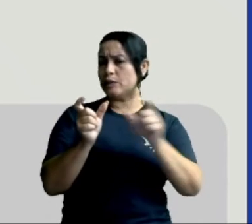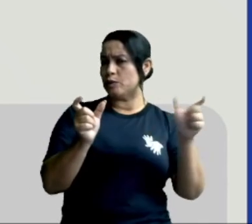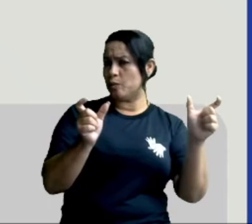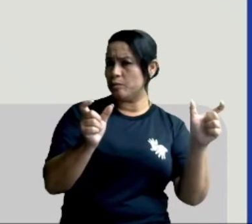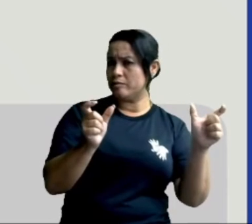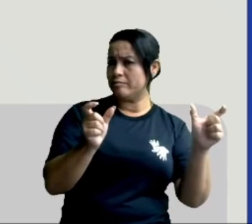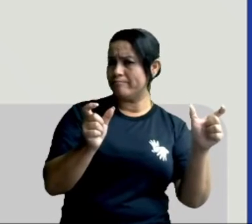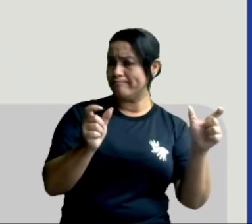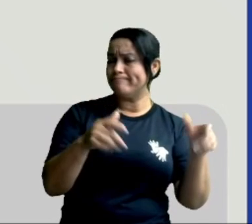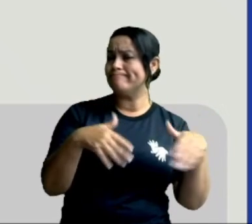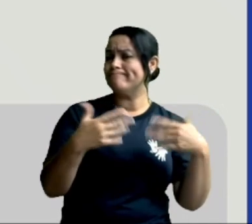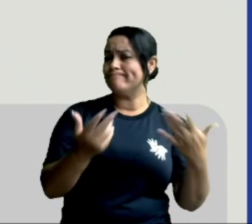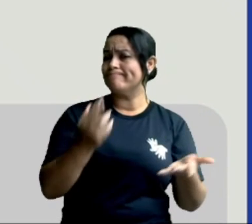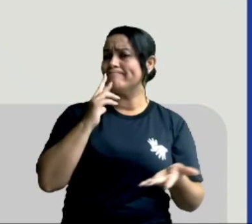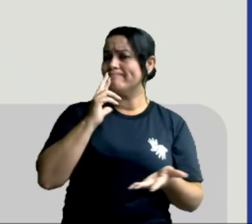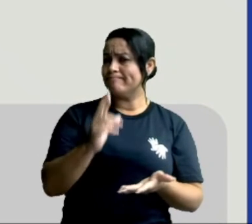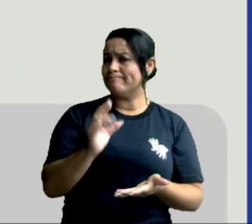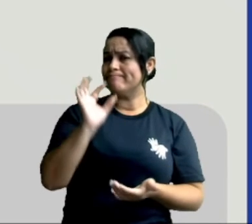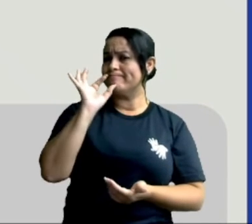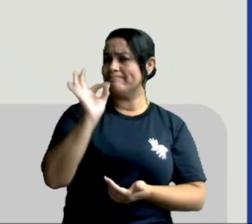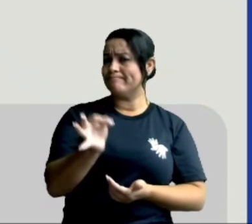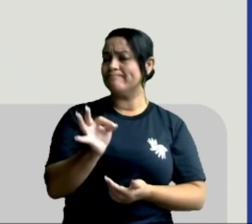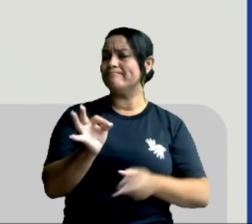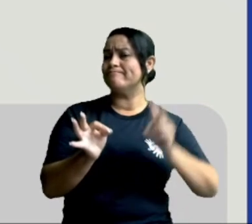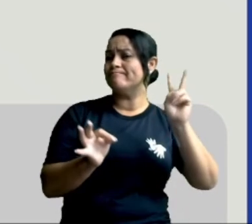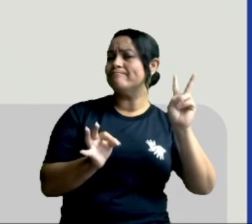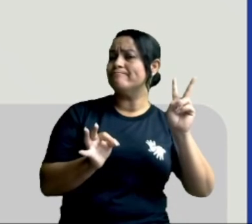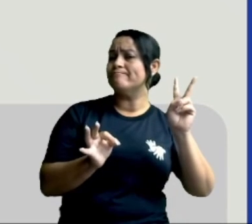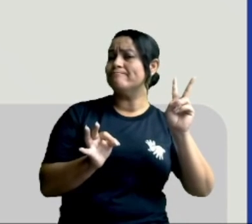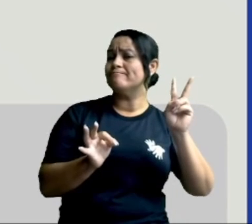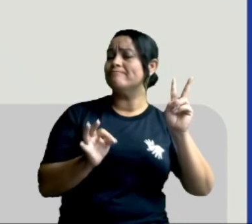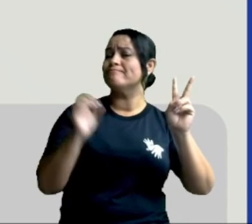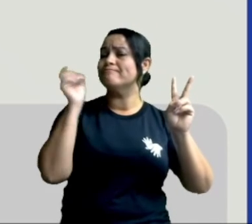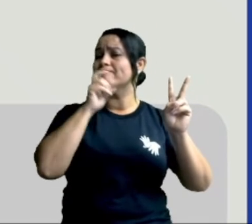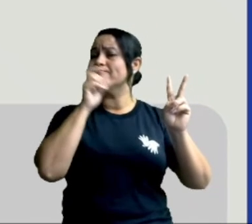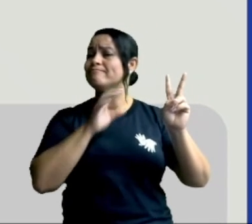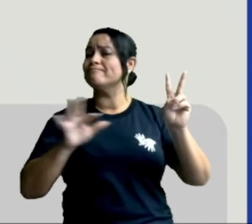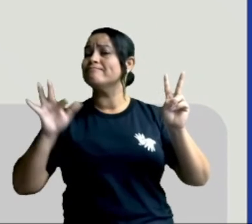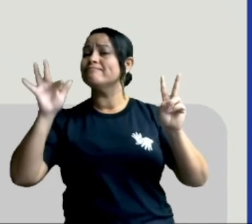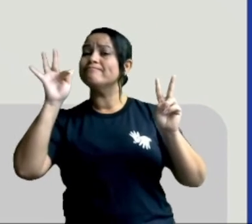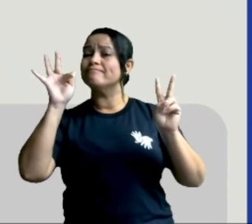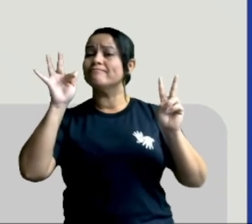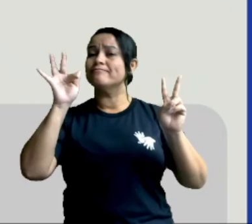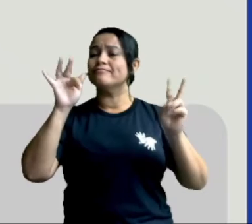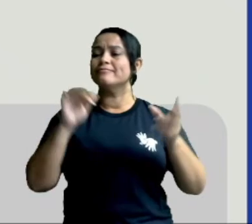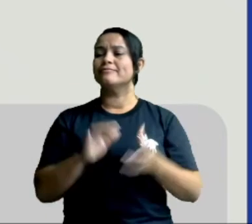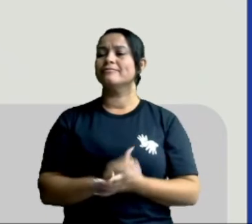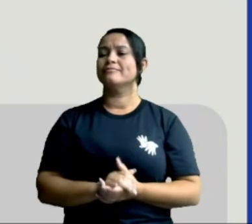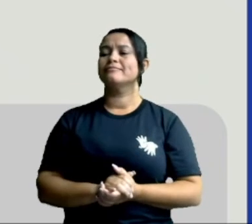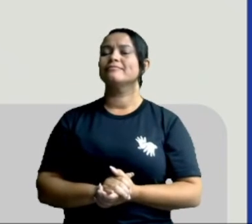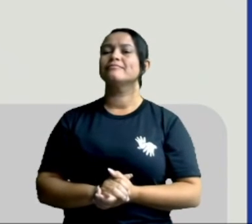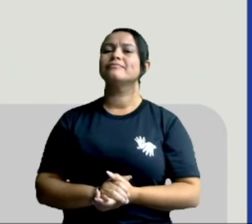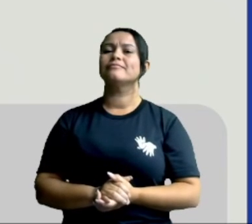sinônimos e aí será que tá verdadeiro ou que está falso